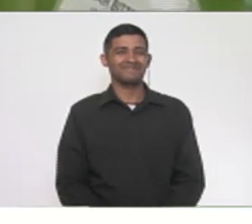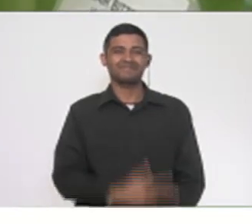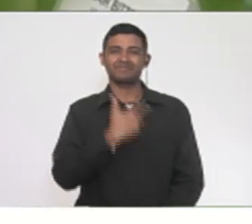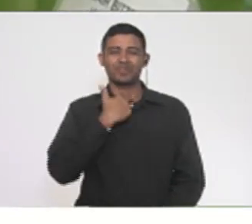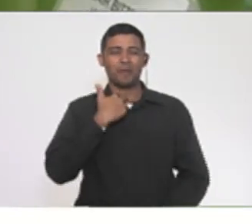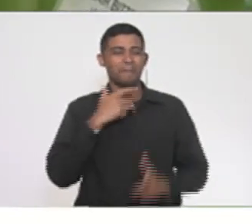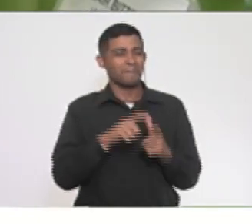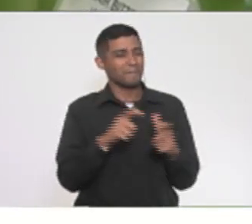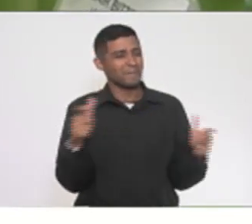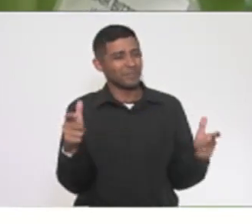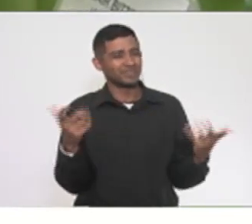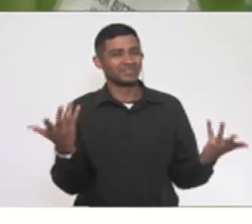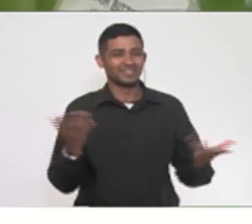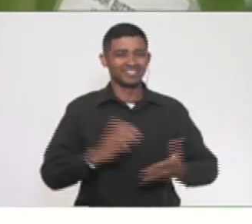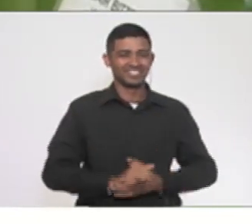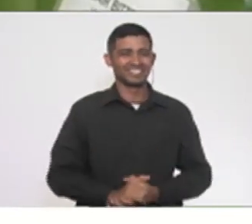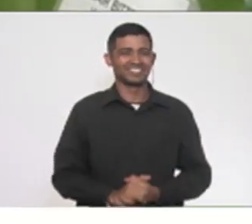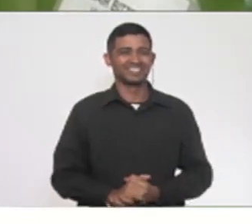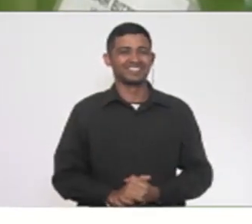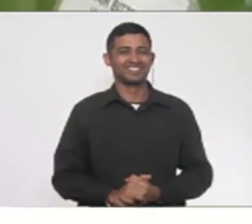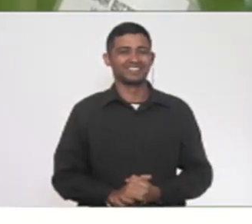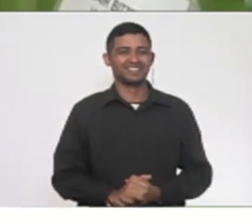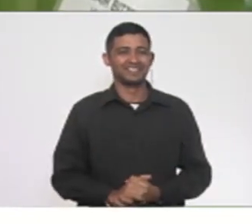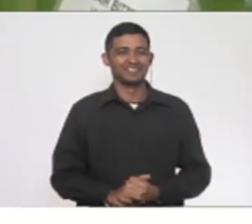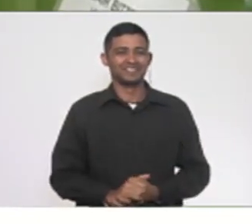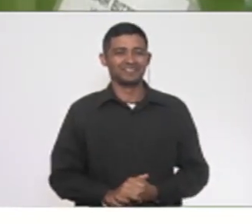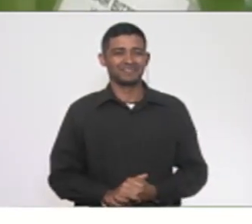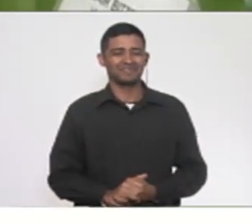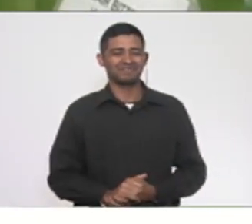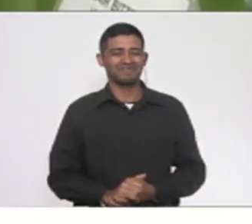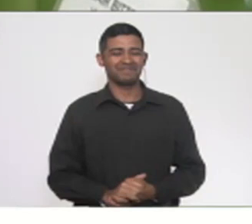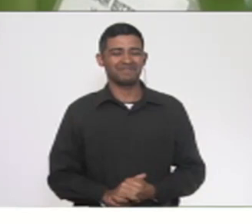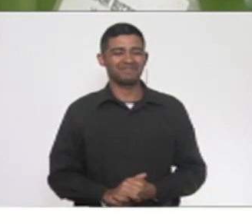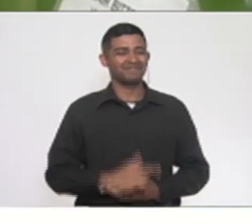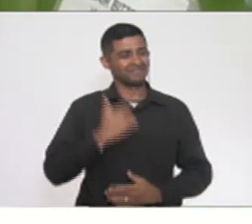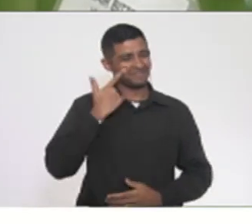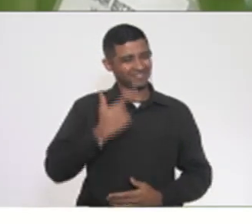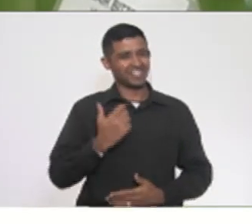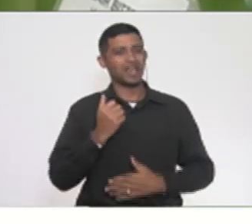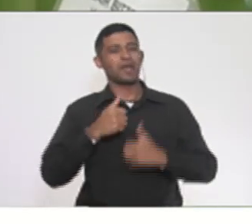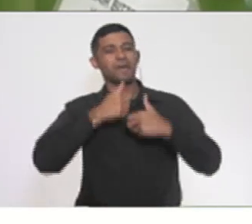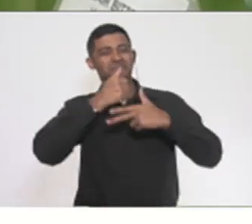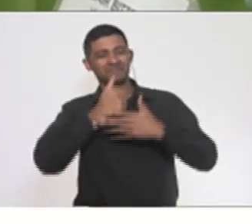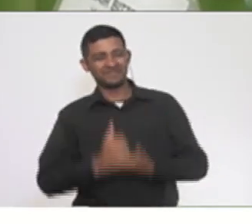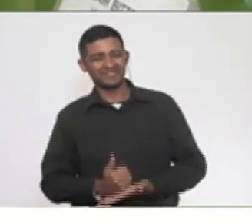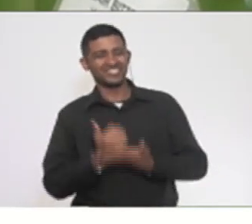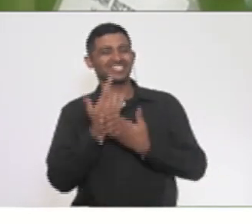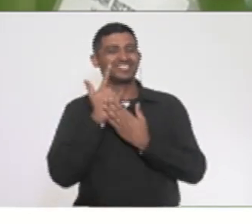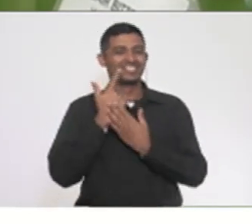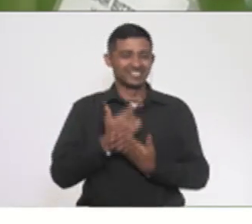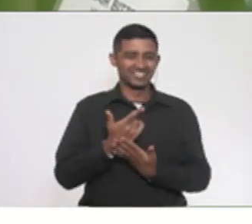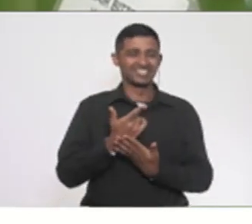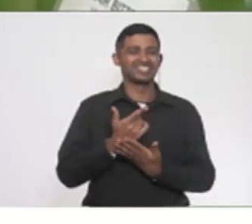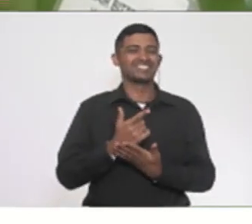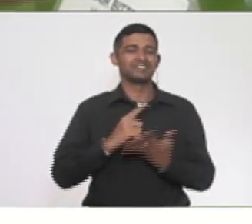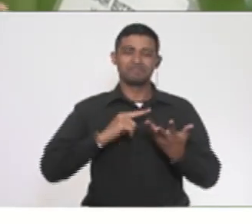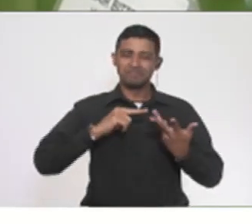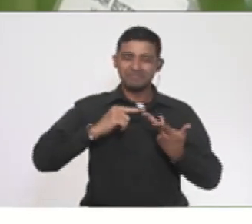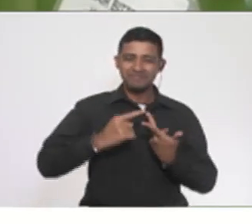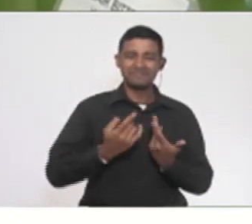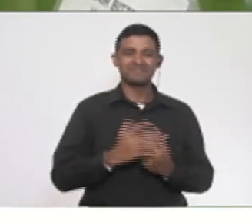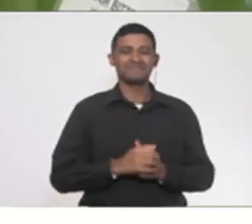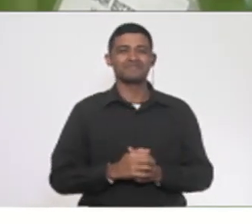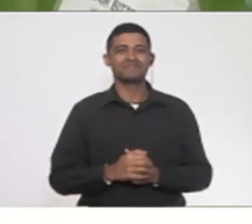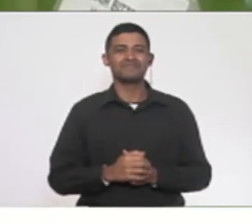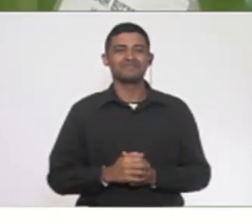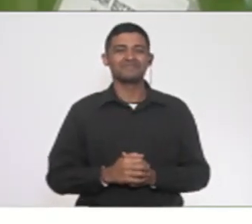expandir porque não é liberado pelo poder público, pela agência reguladora, etc., mas que não